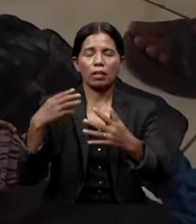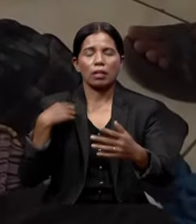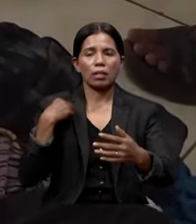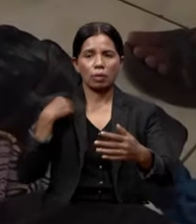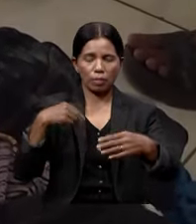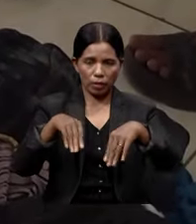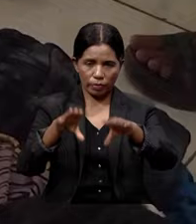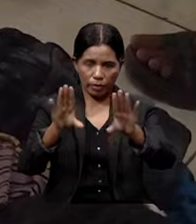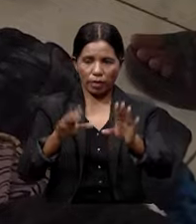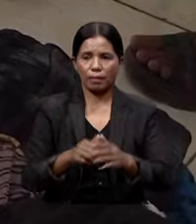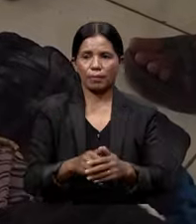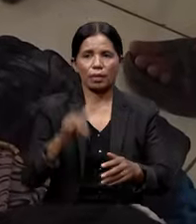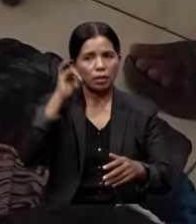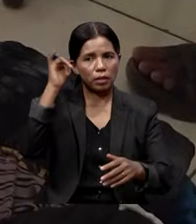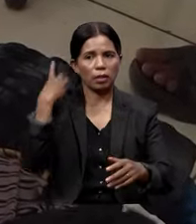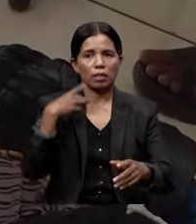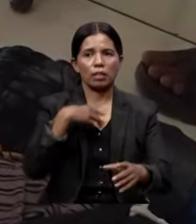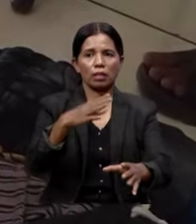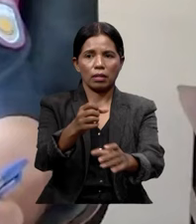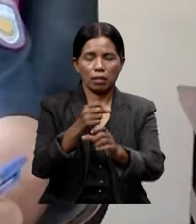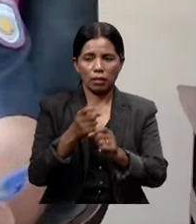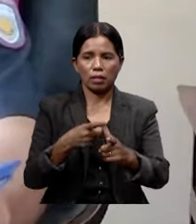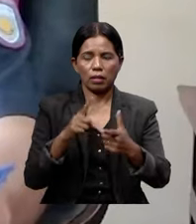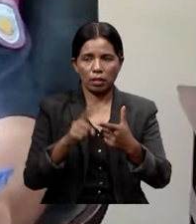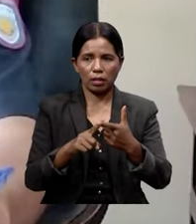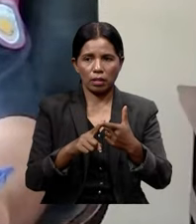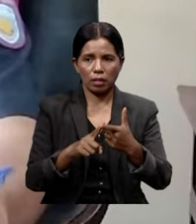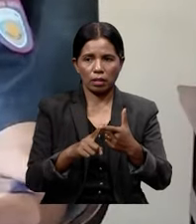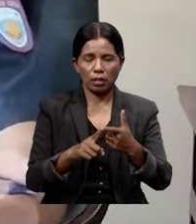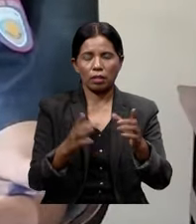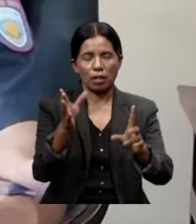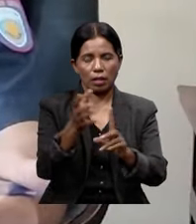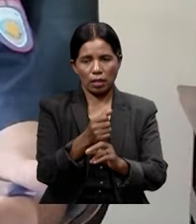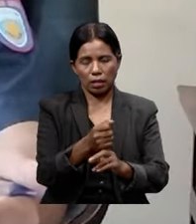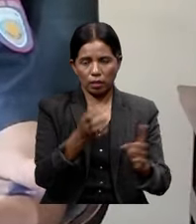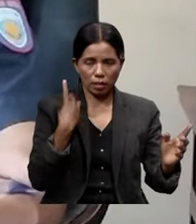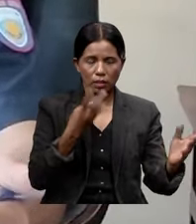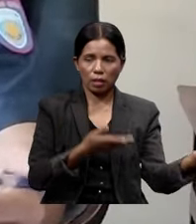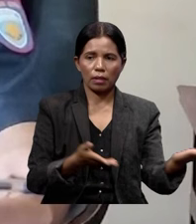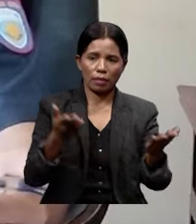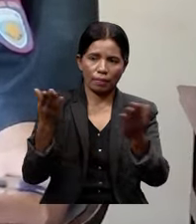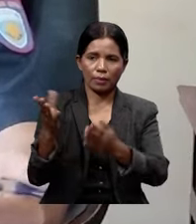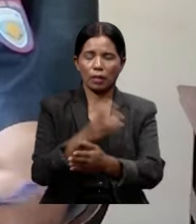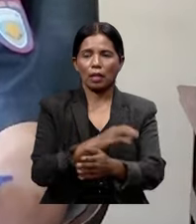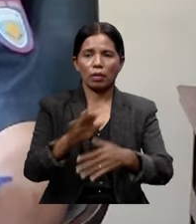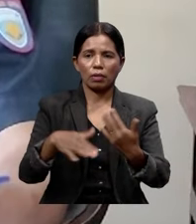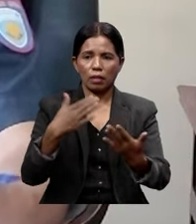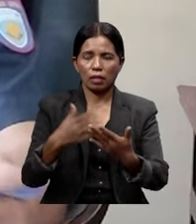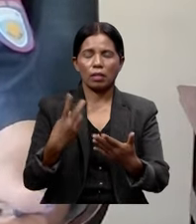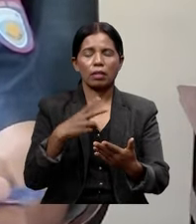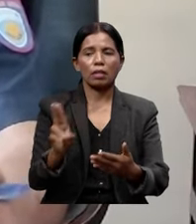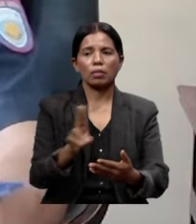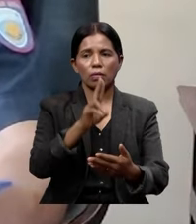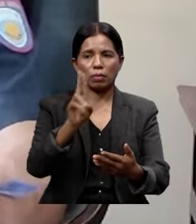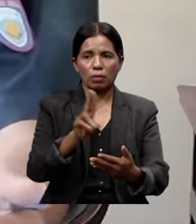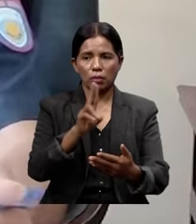Então, consegue detetar e está capturando. Em visa categoria de turismo, não é mesmo que nem turismo utiliza